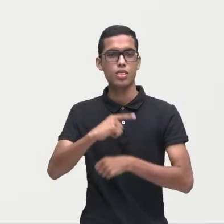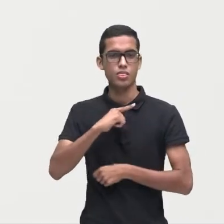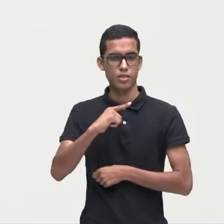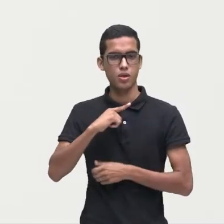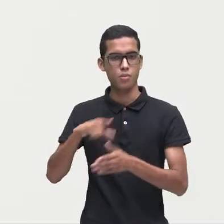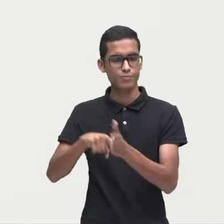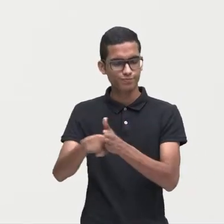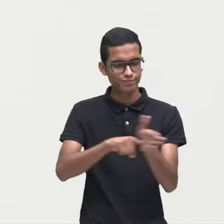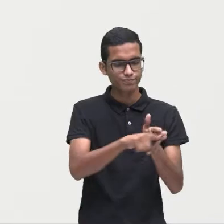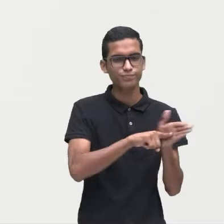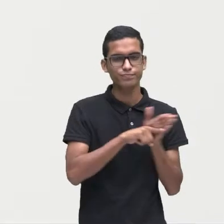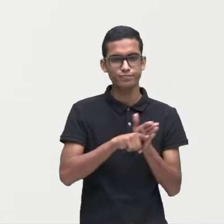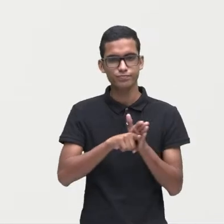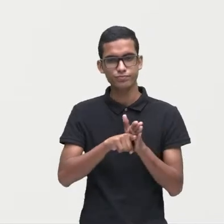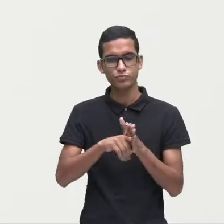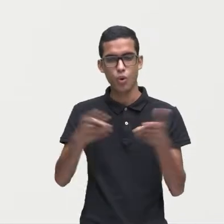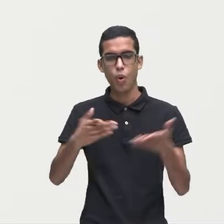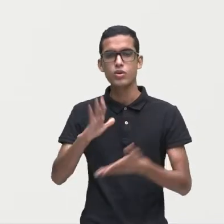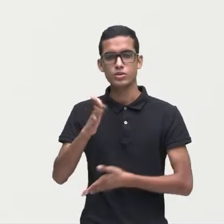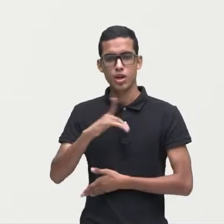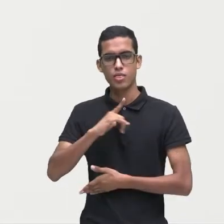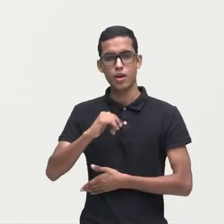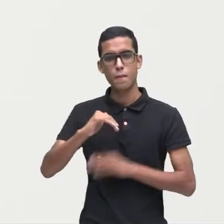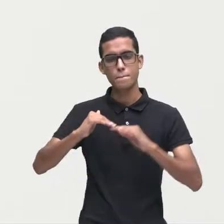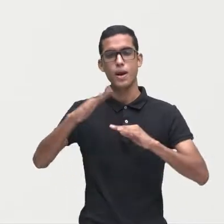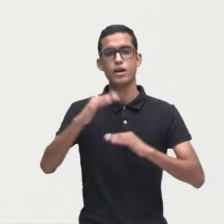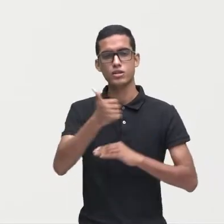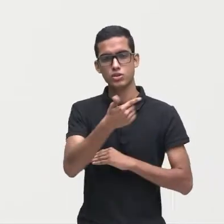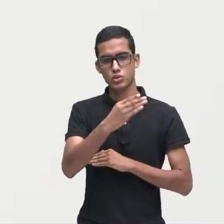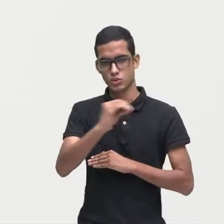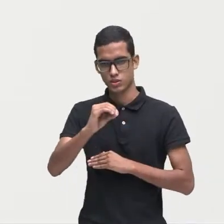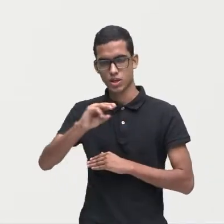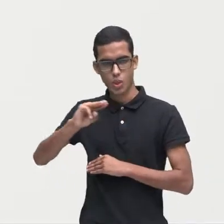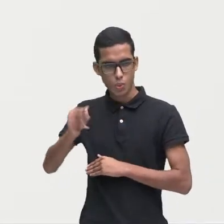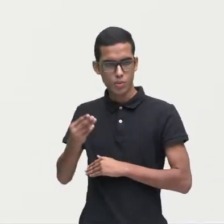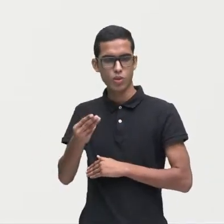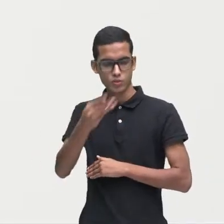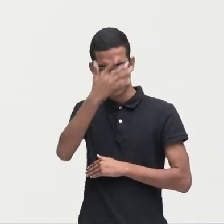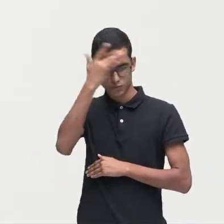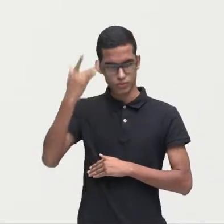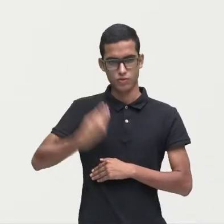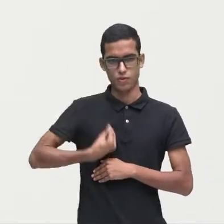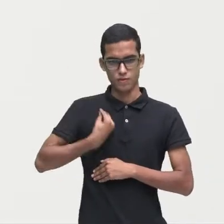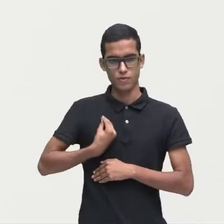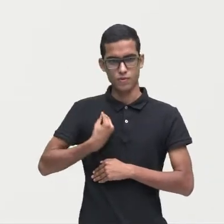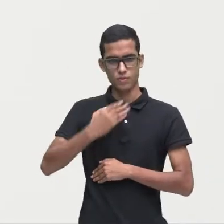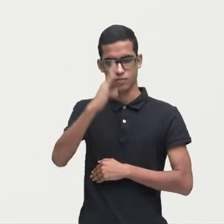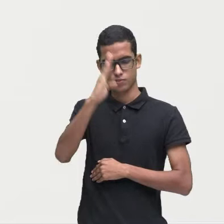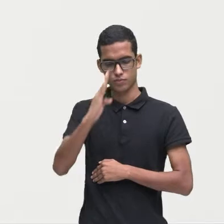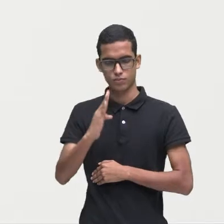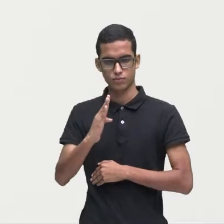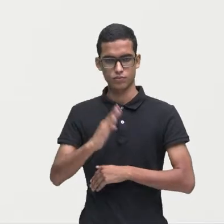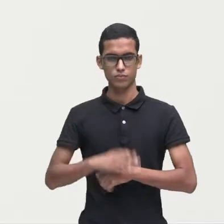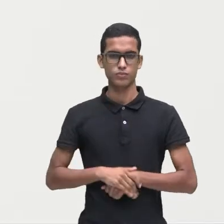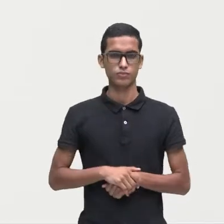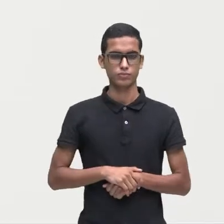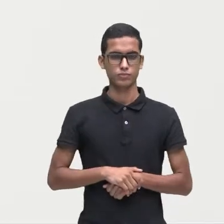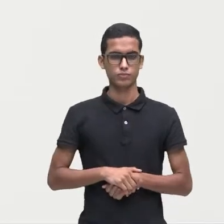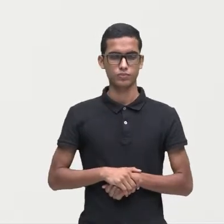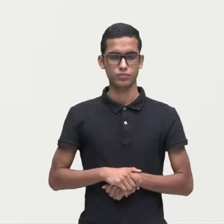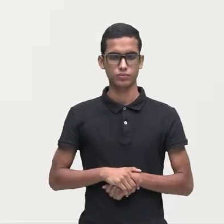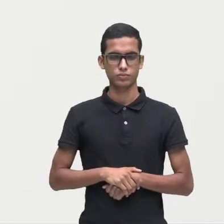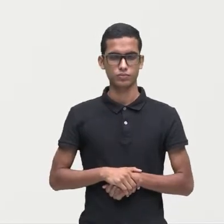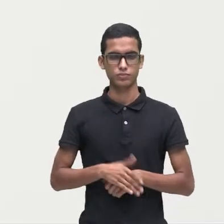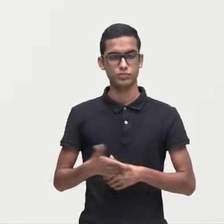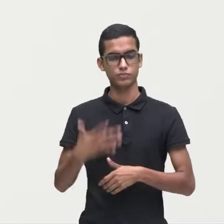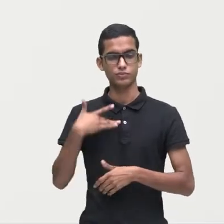milhões de habitantes, tá? Dos 200 milhões. Já passamos muito dessa totalidade. Considerando que o